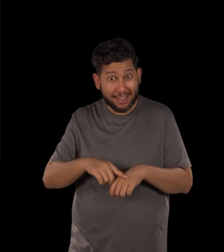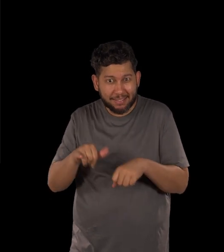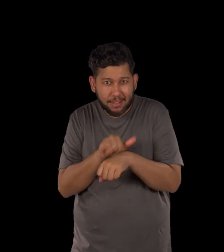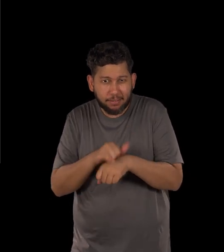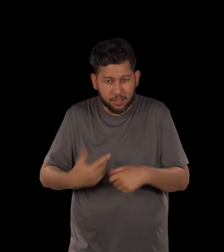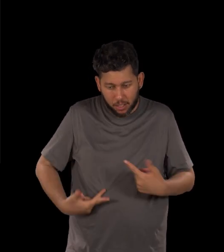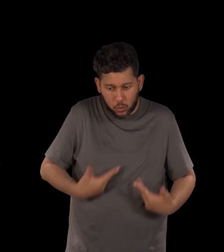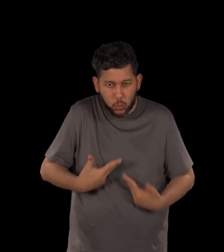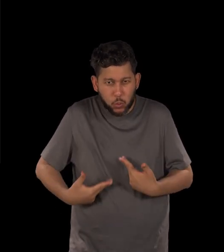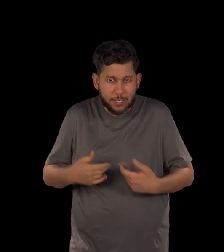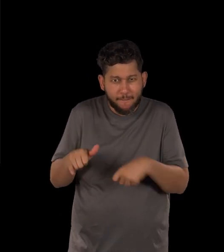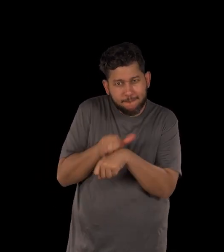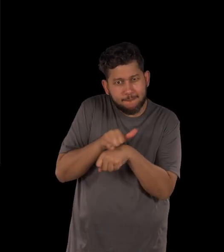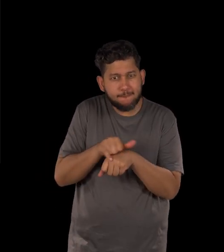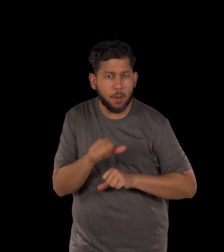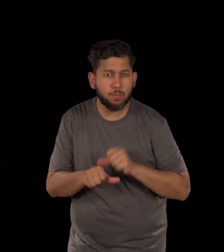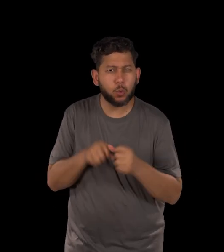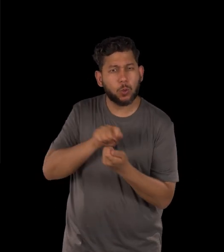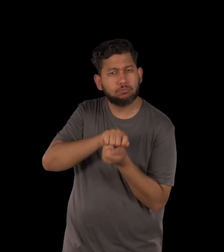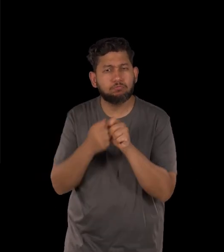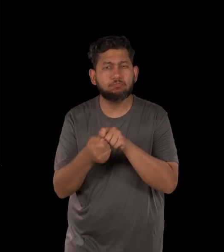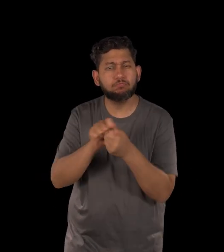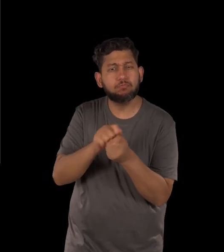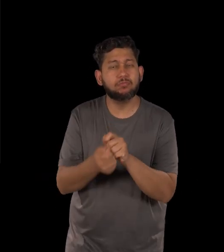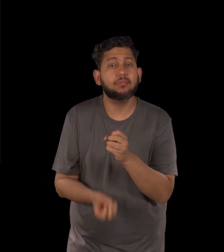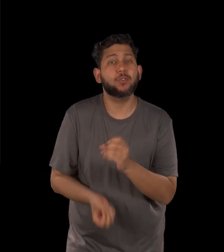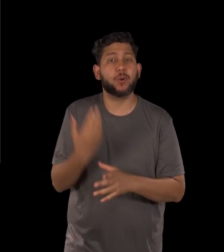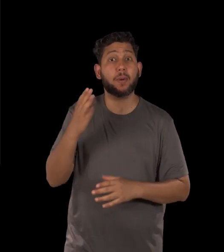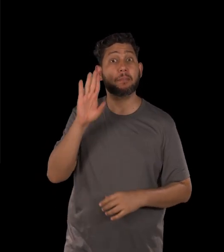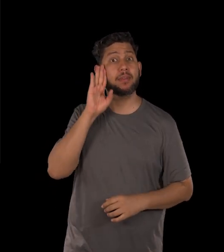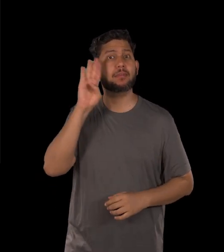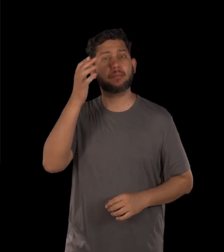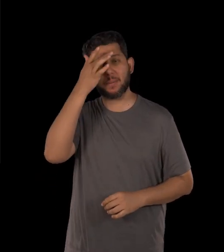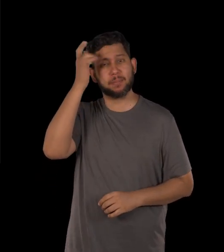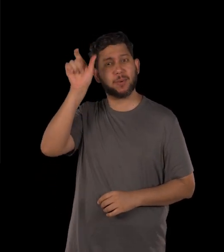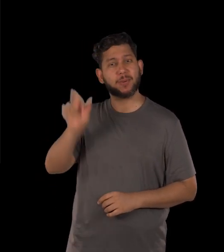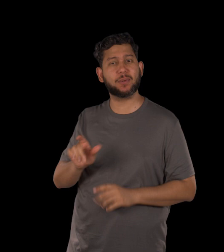sendo um dos principais nomes da colonoscopia brasileira.